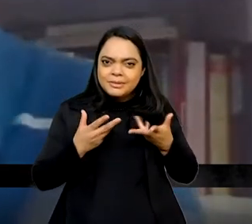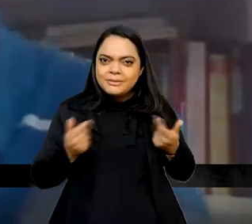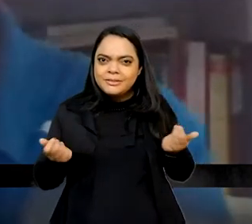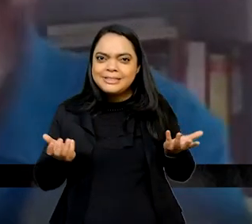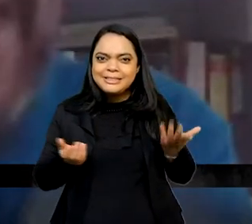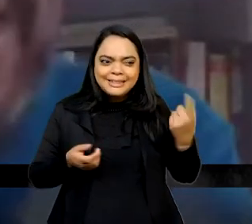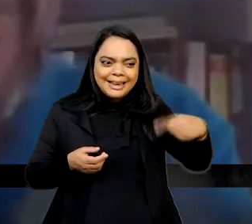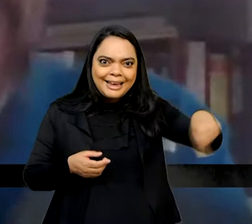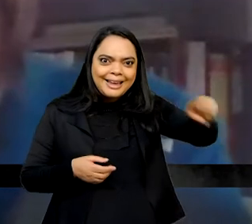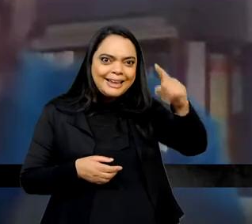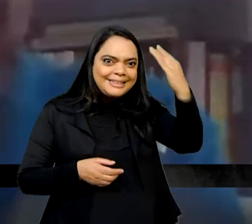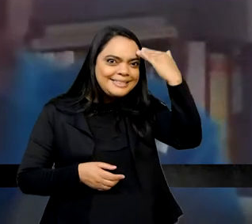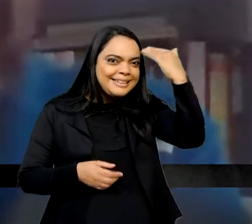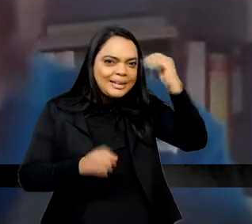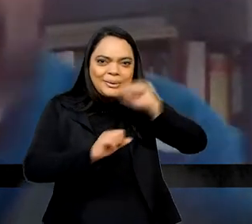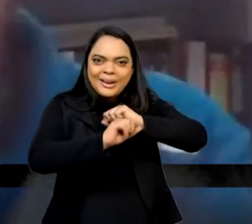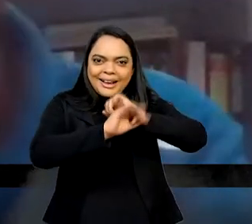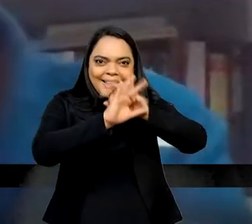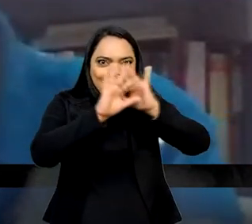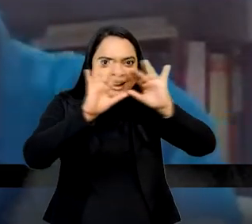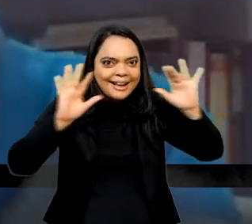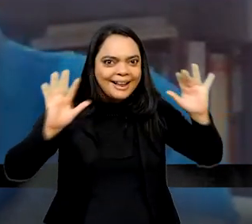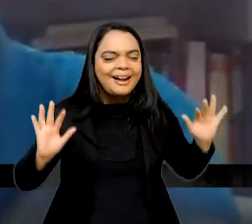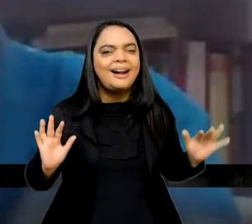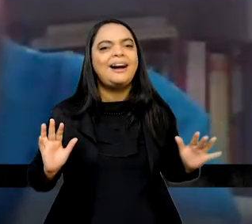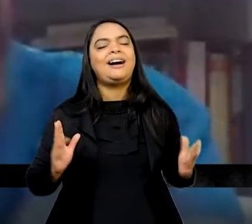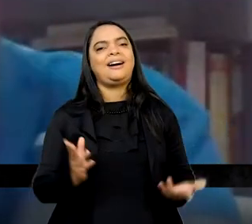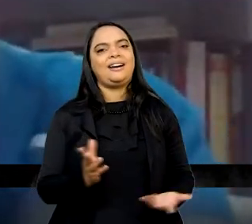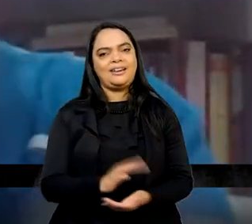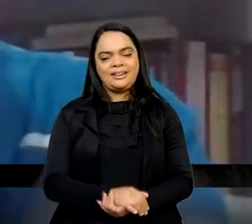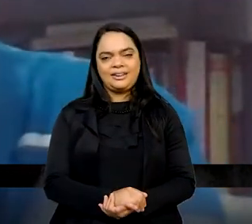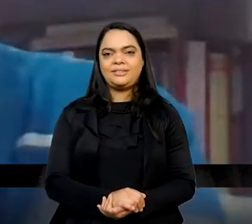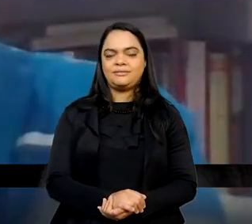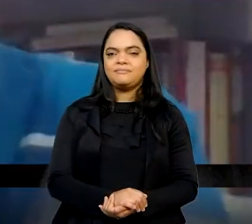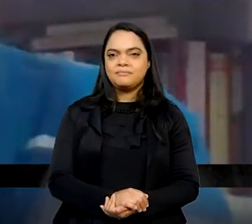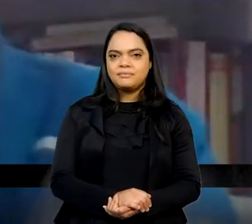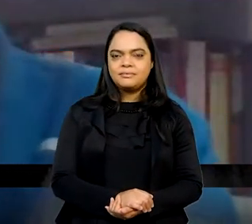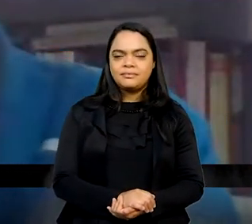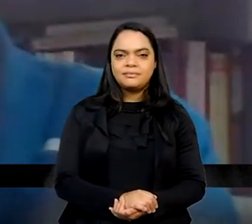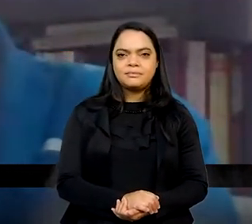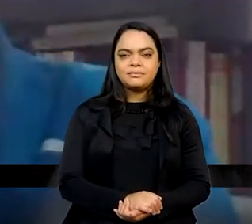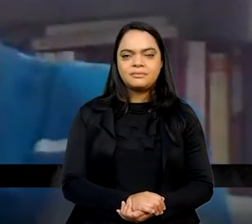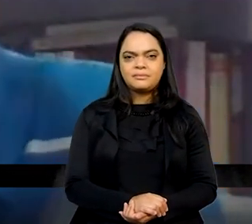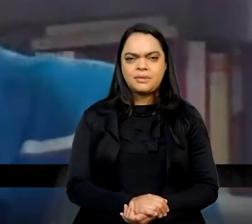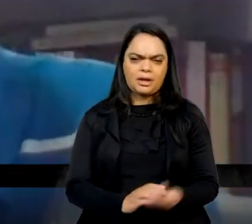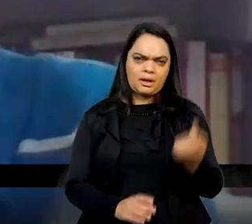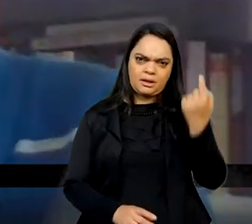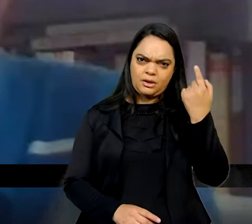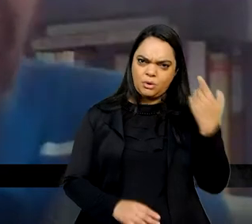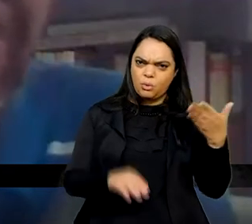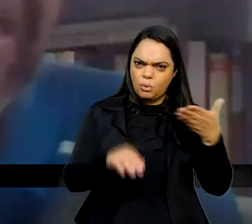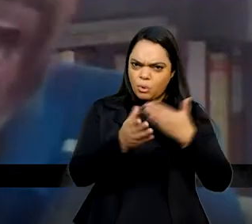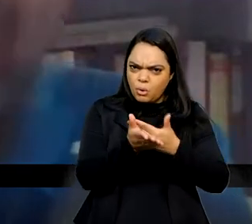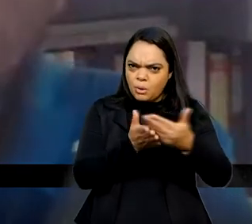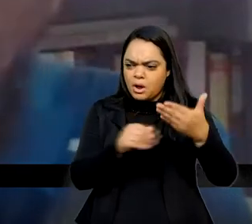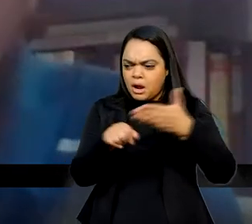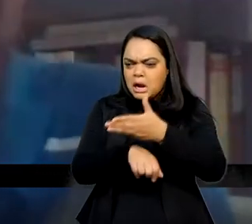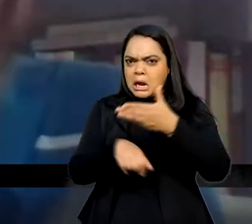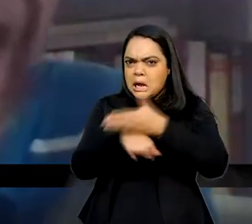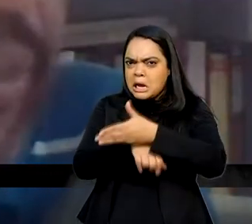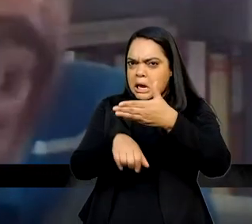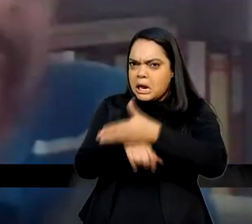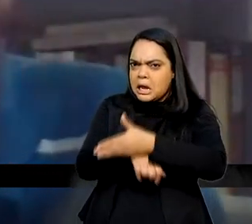entenderam claramente o jogo. Foram para a delegacia, fizeram denúncias de que escravos